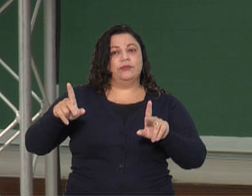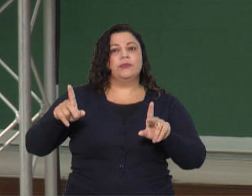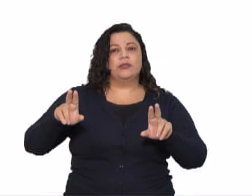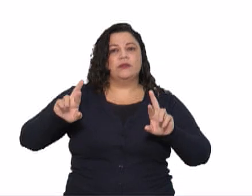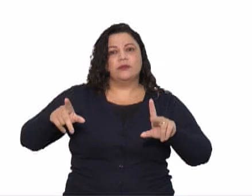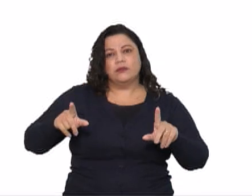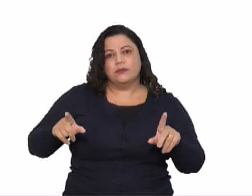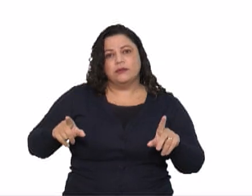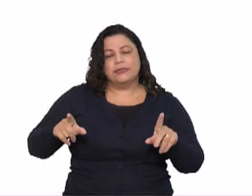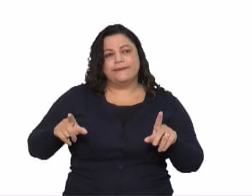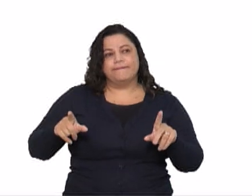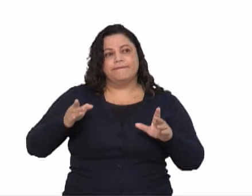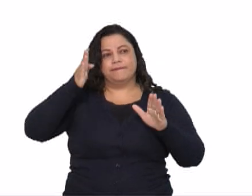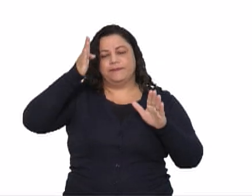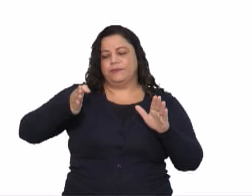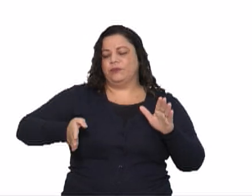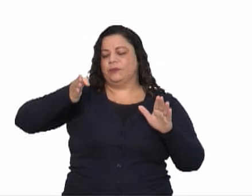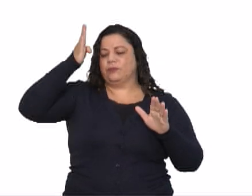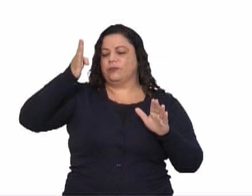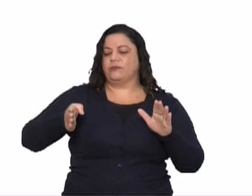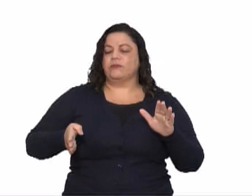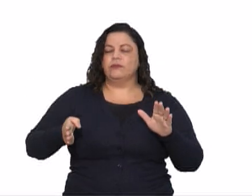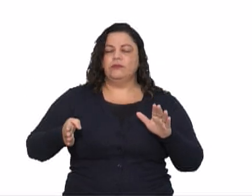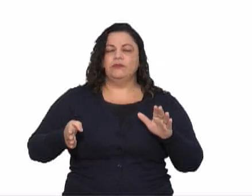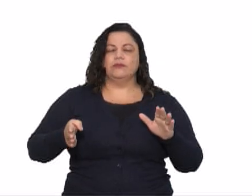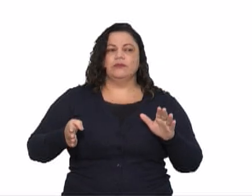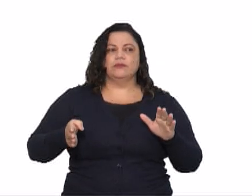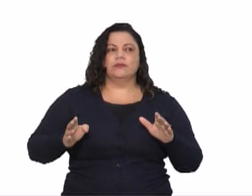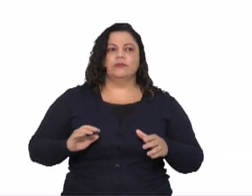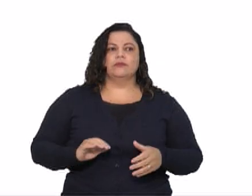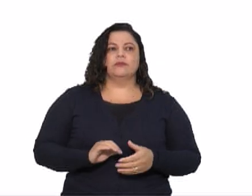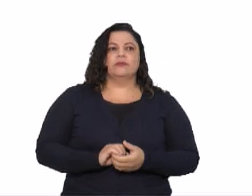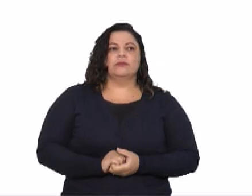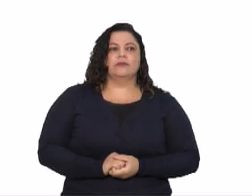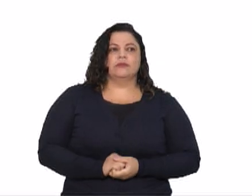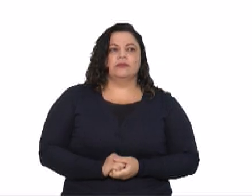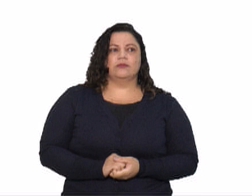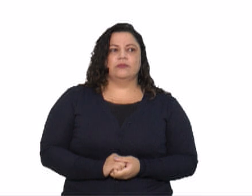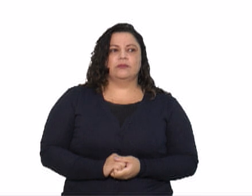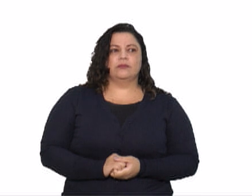ela já está no meio, entre as linhas.